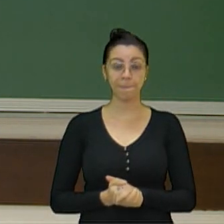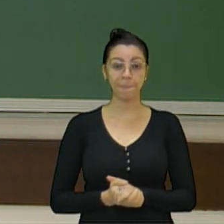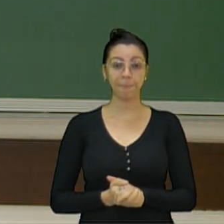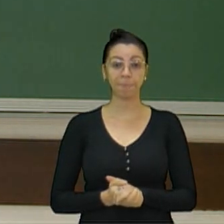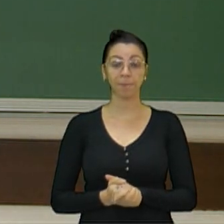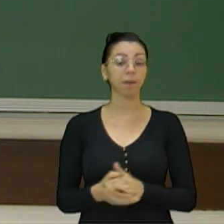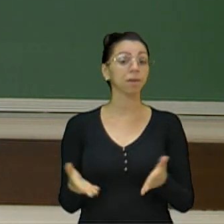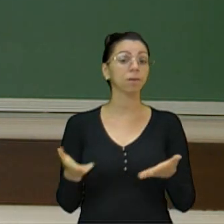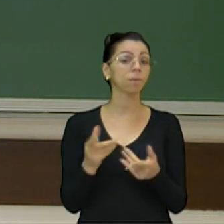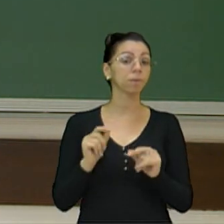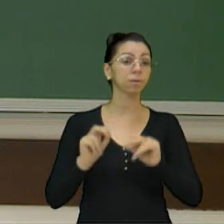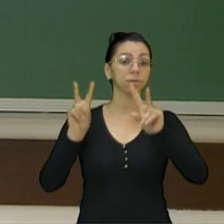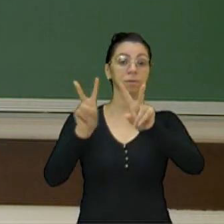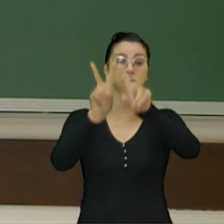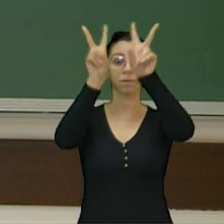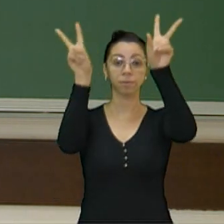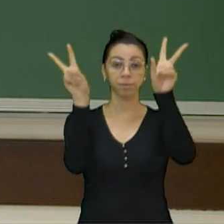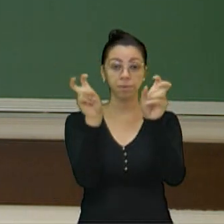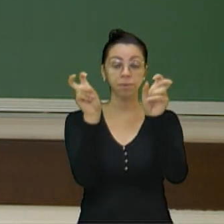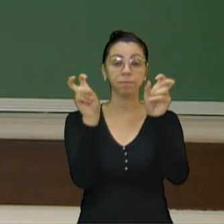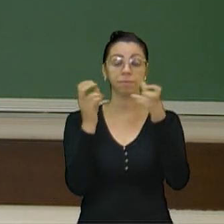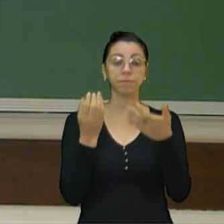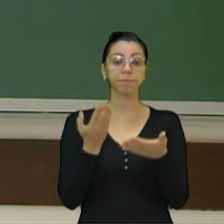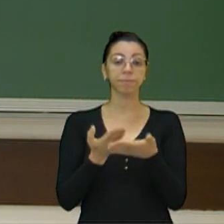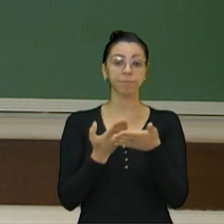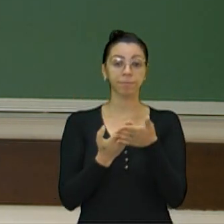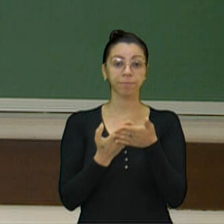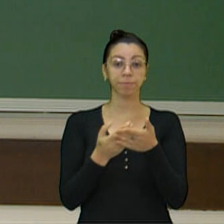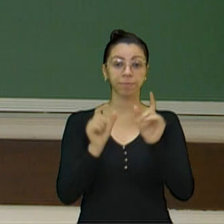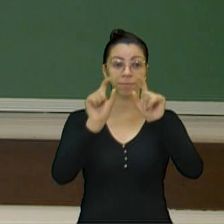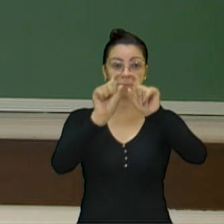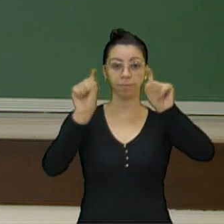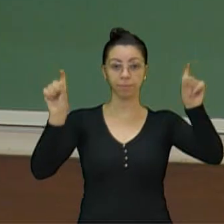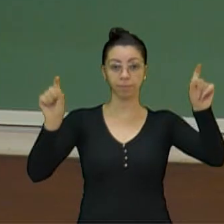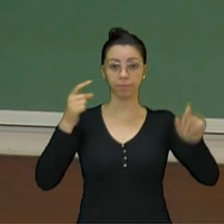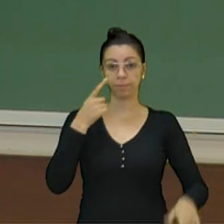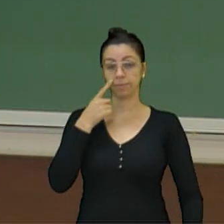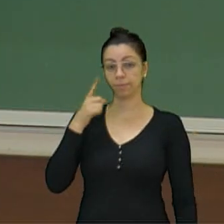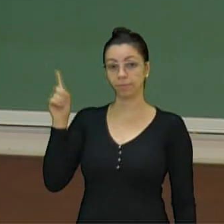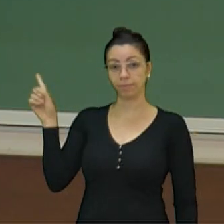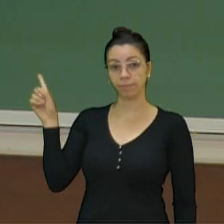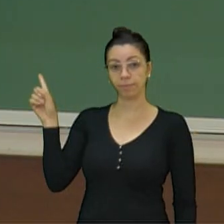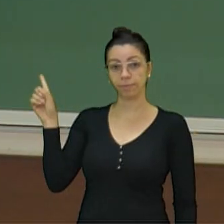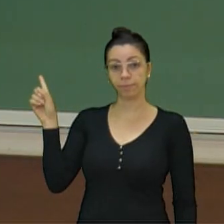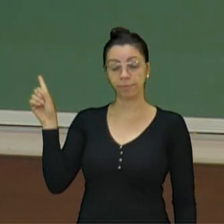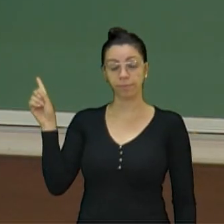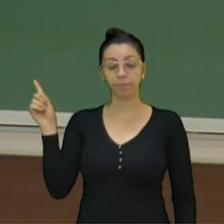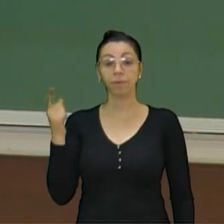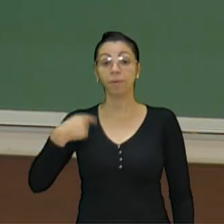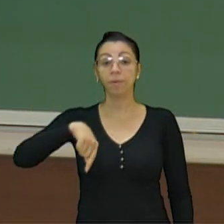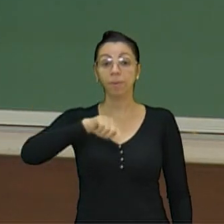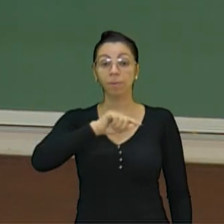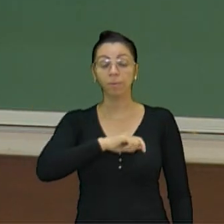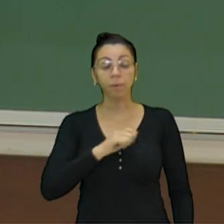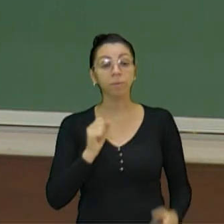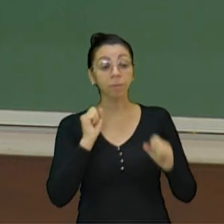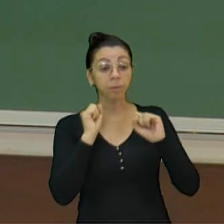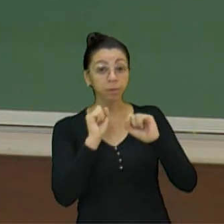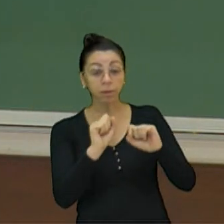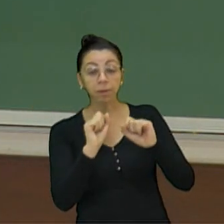ó. O título da nossa aula é We can do whatever you want to. Nós podemos fazer o que a gente